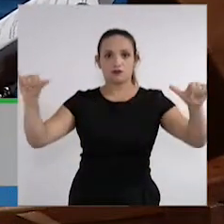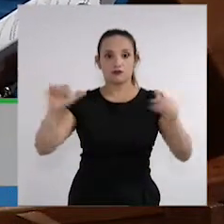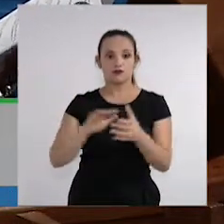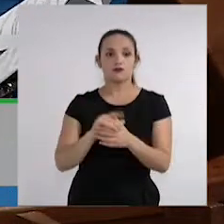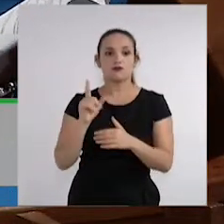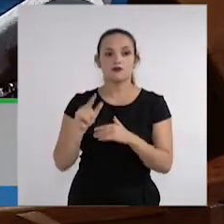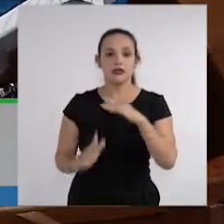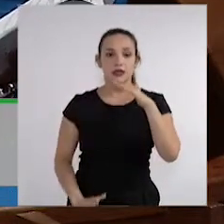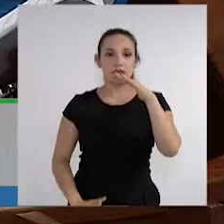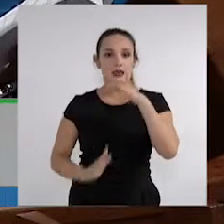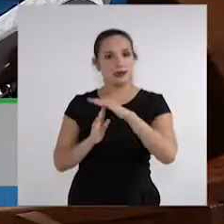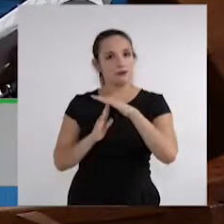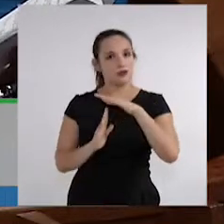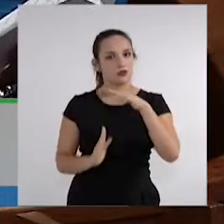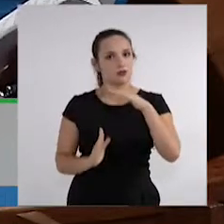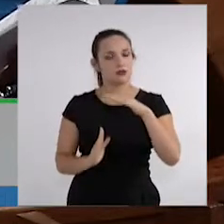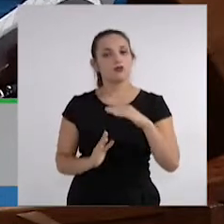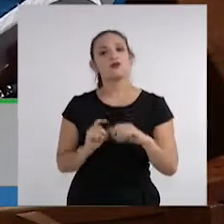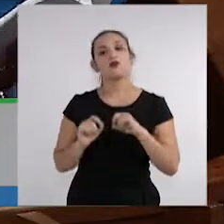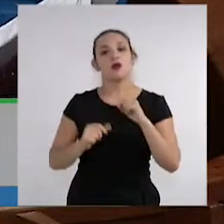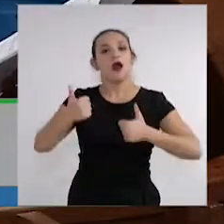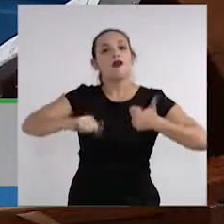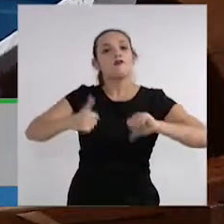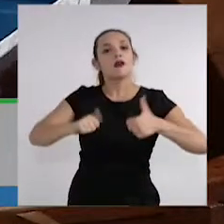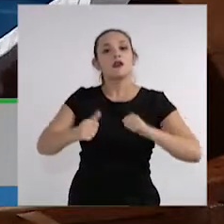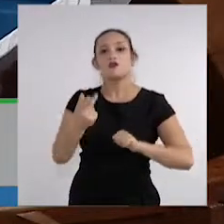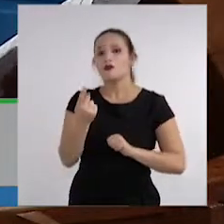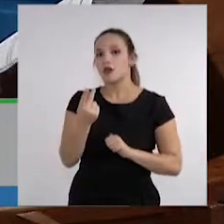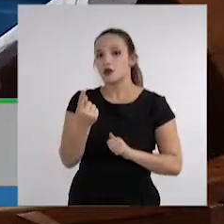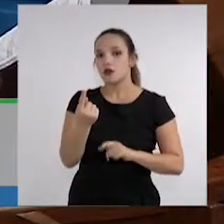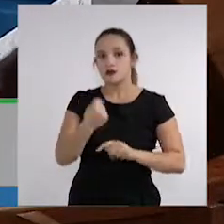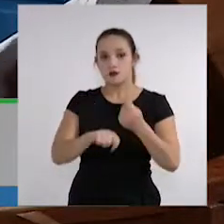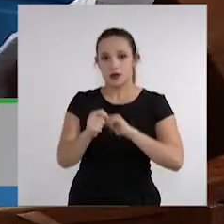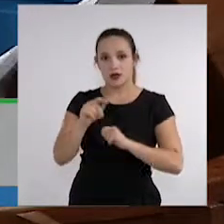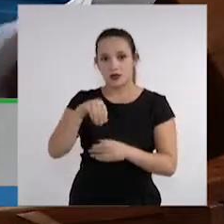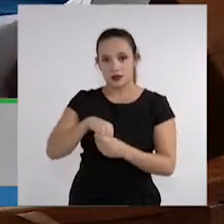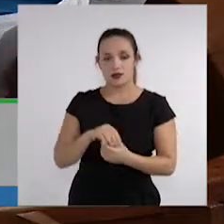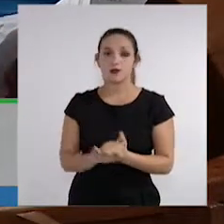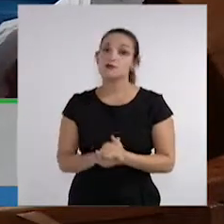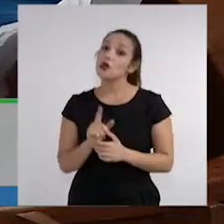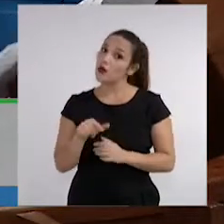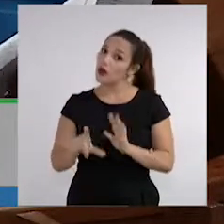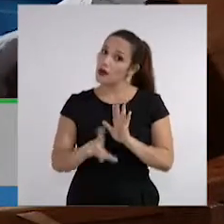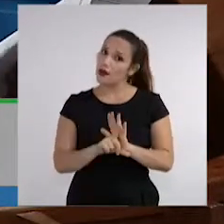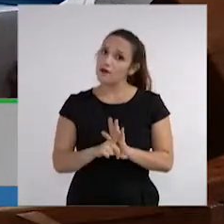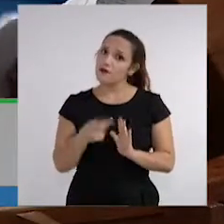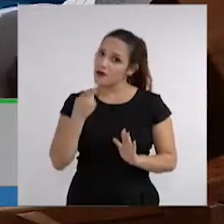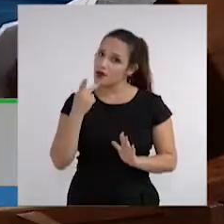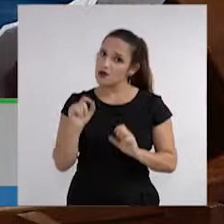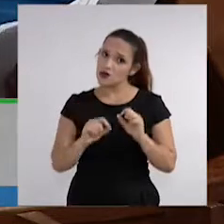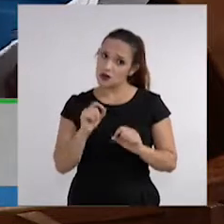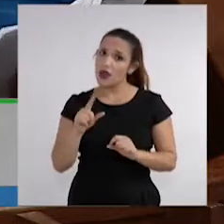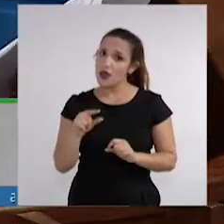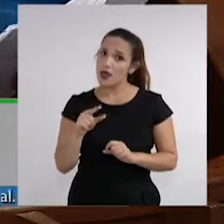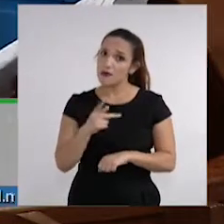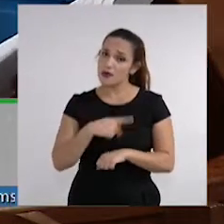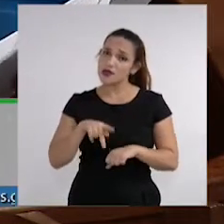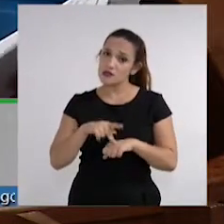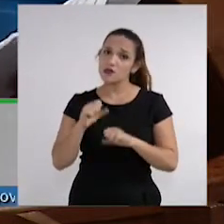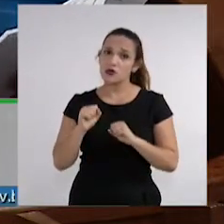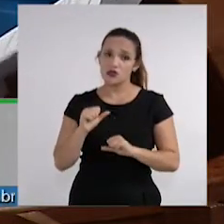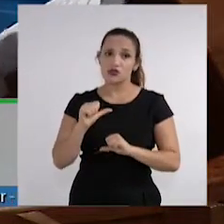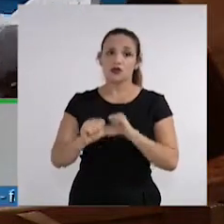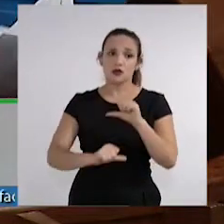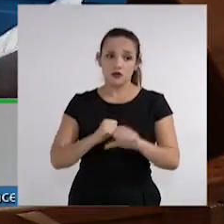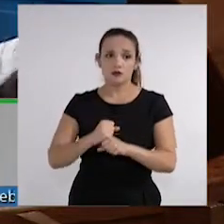limite superior a variação geral dos preços do mercado. Portanto, a lei ela expressa que a União poderia anualmente fazer